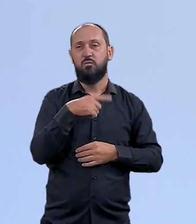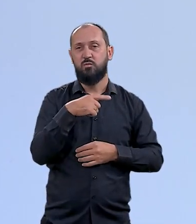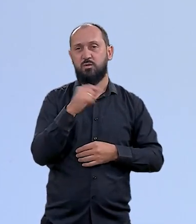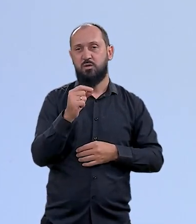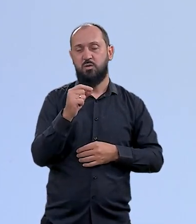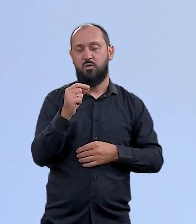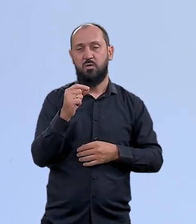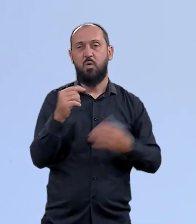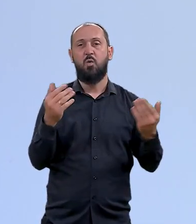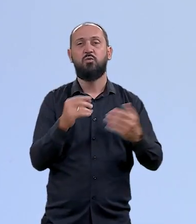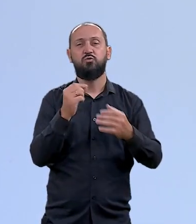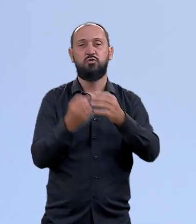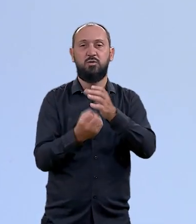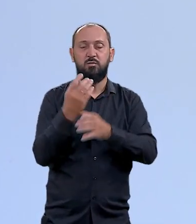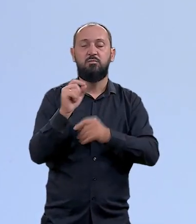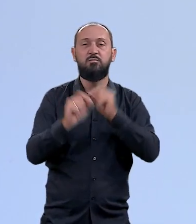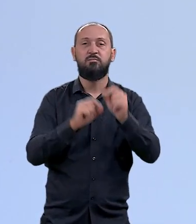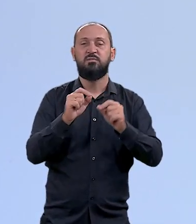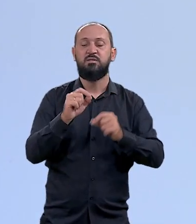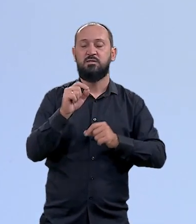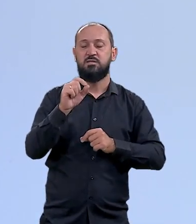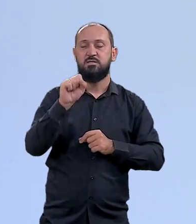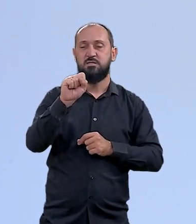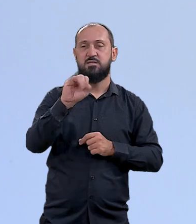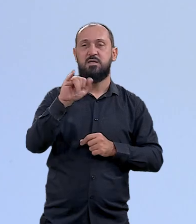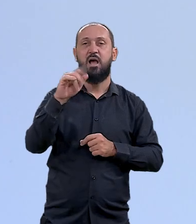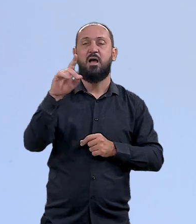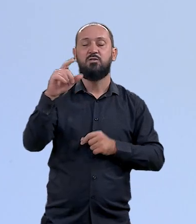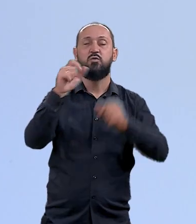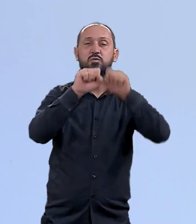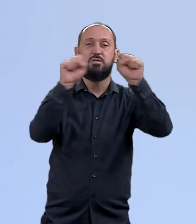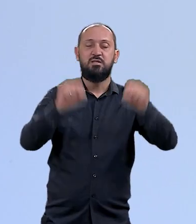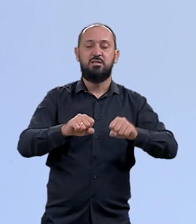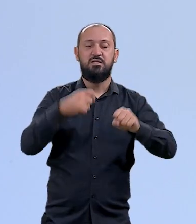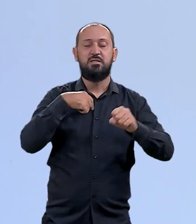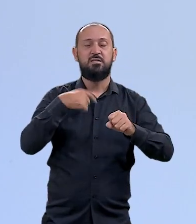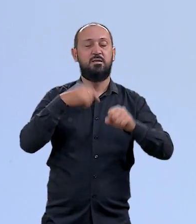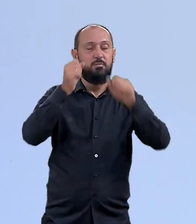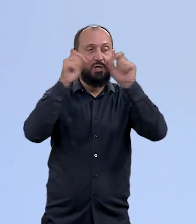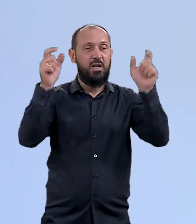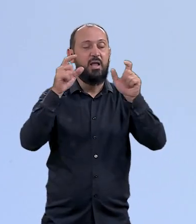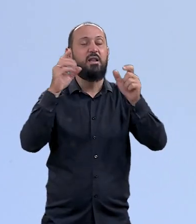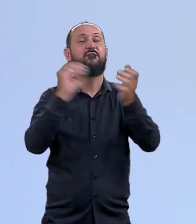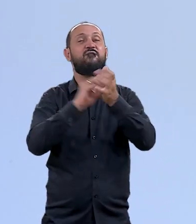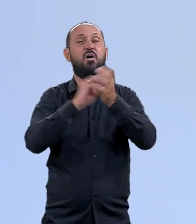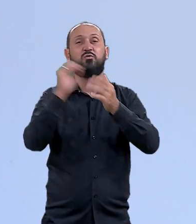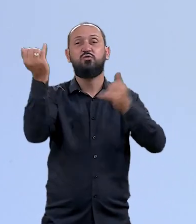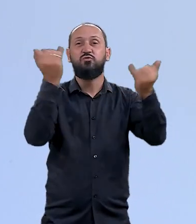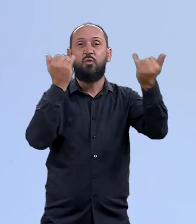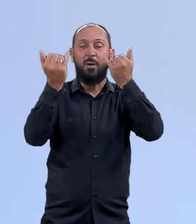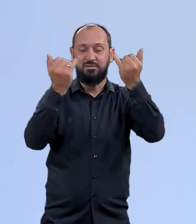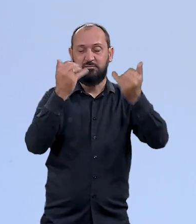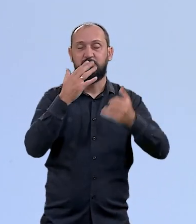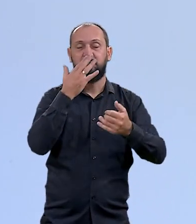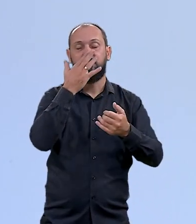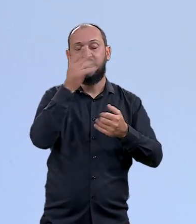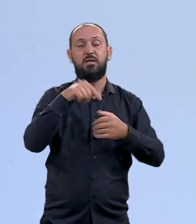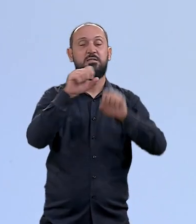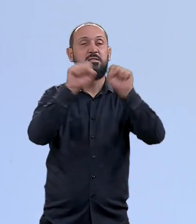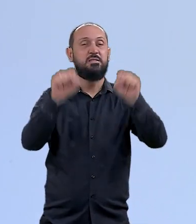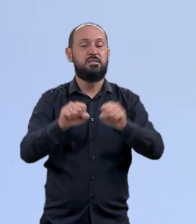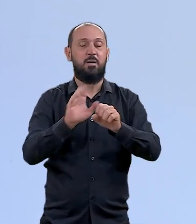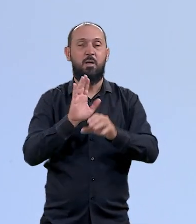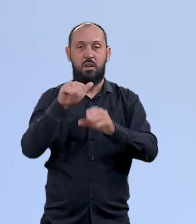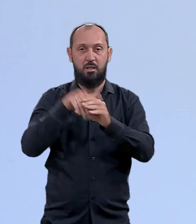há representantes em todos os estados do Brasil, onde são tratados desinformação contra o processo eleitoral, contra a